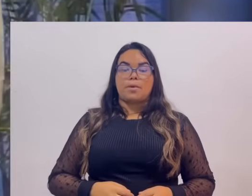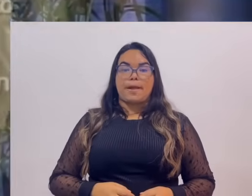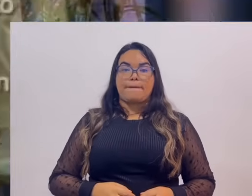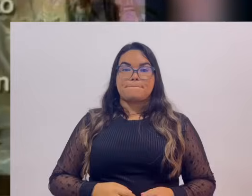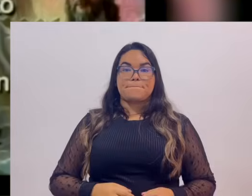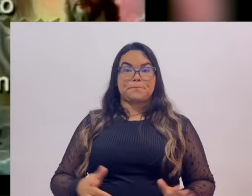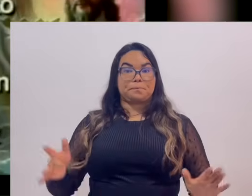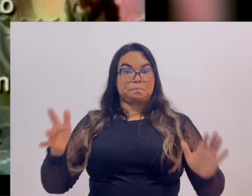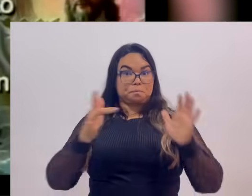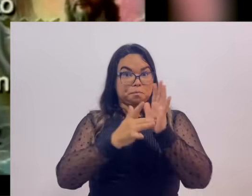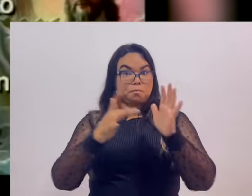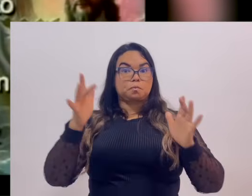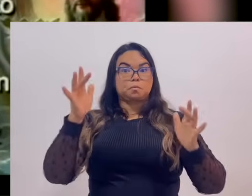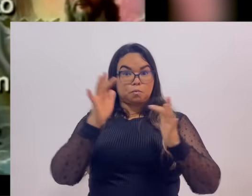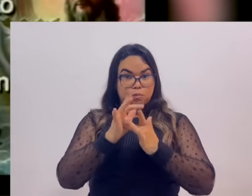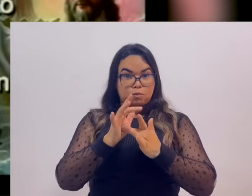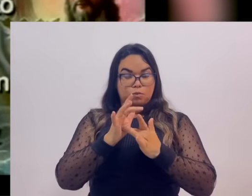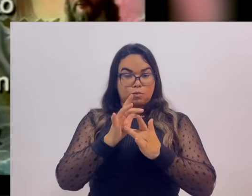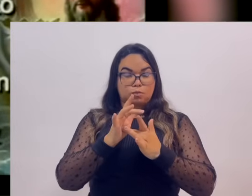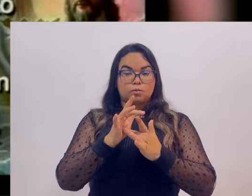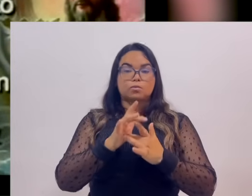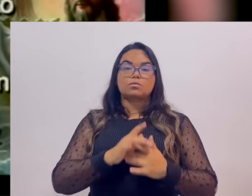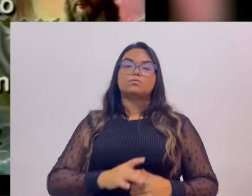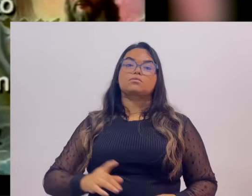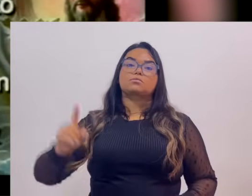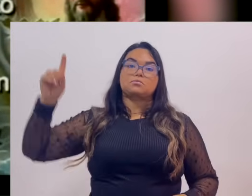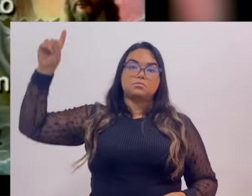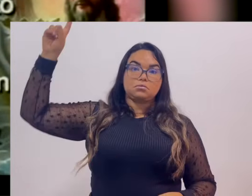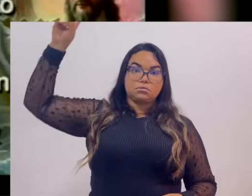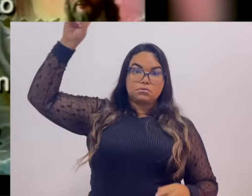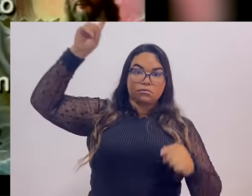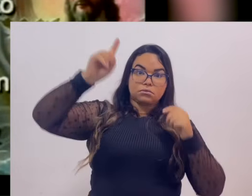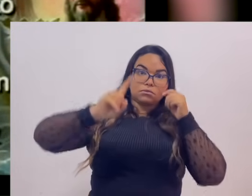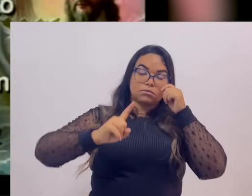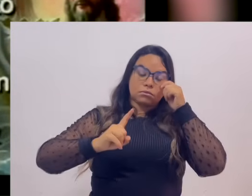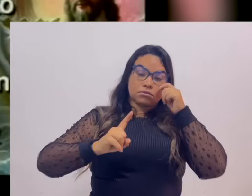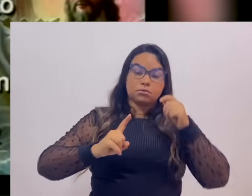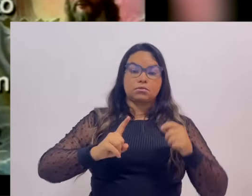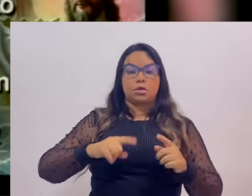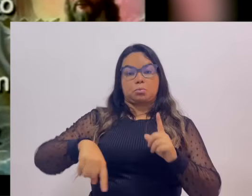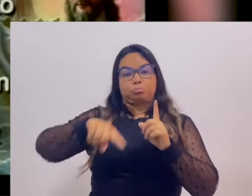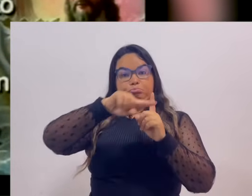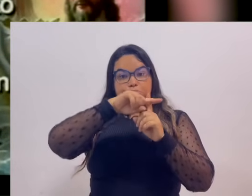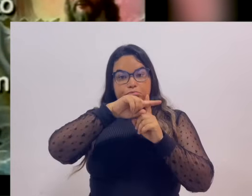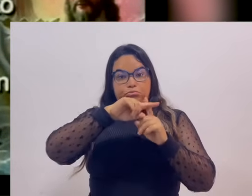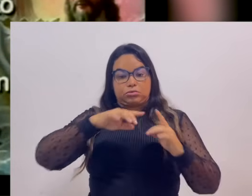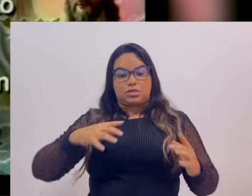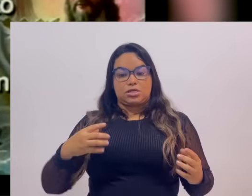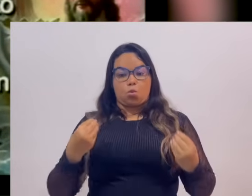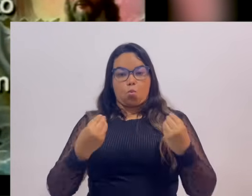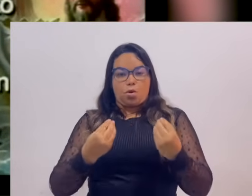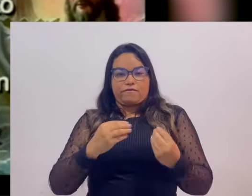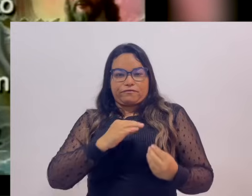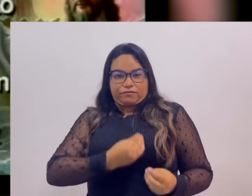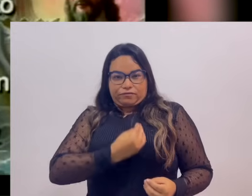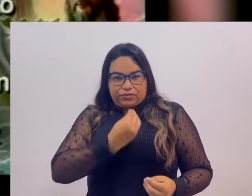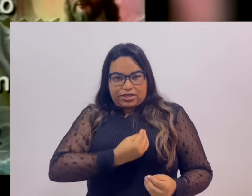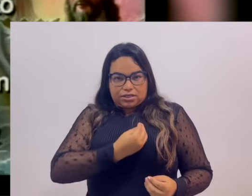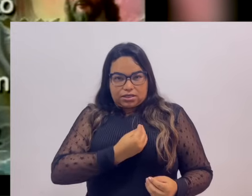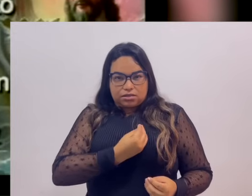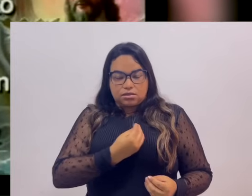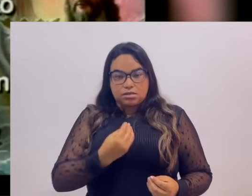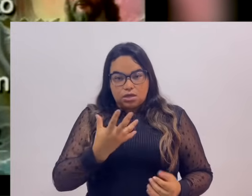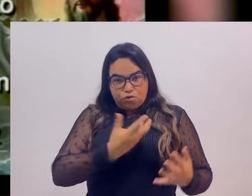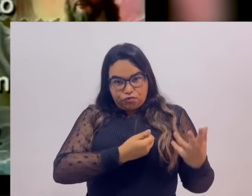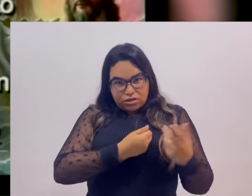um santuário mas vindo Cristo por seu próprio sangue entrou uma vez no santuário vendo executado uma